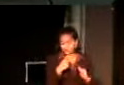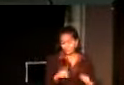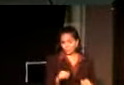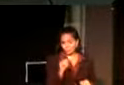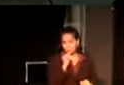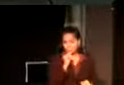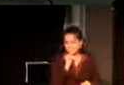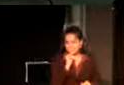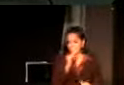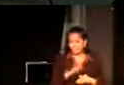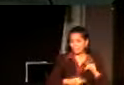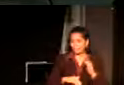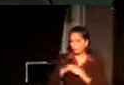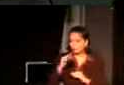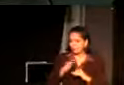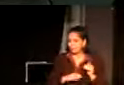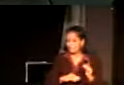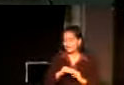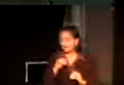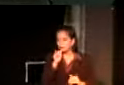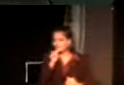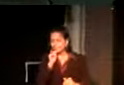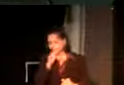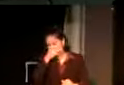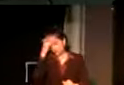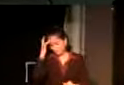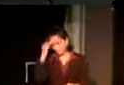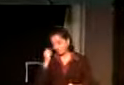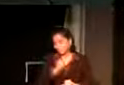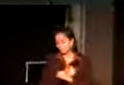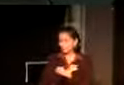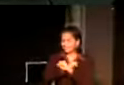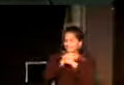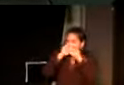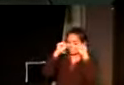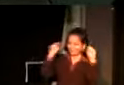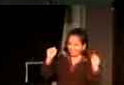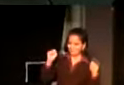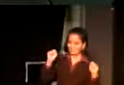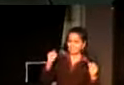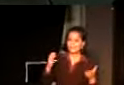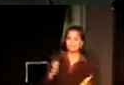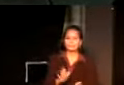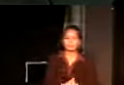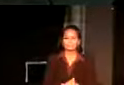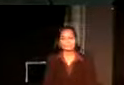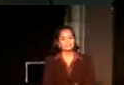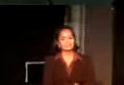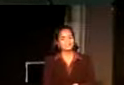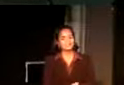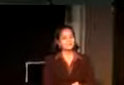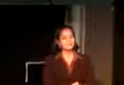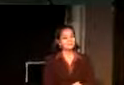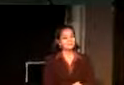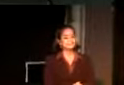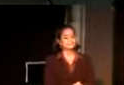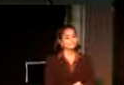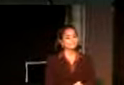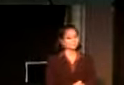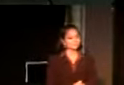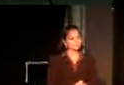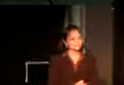e as pessoas são levantadas de manhã para ir para a programação ou então à tarde sem saber